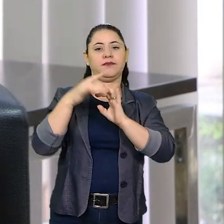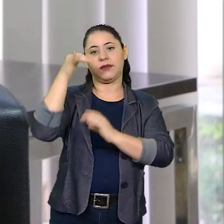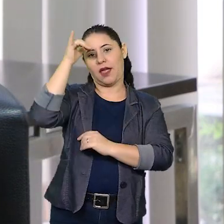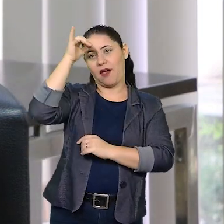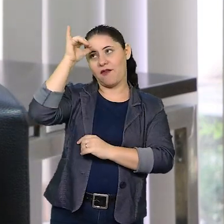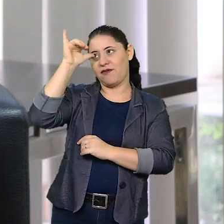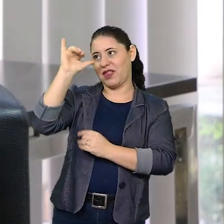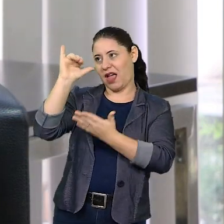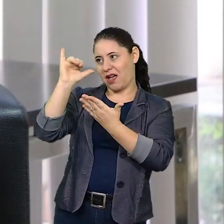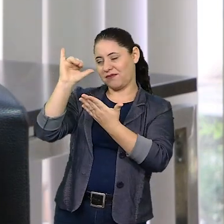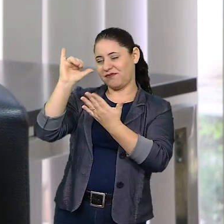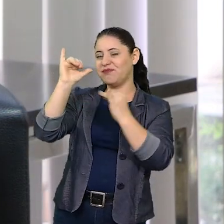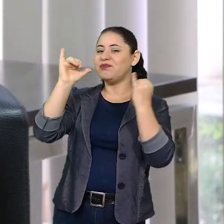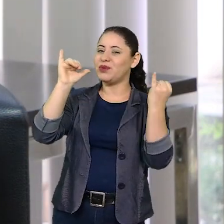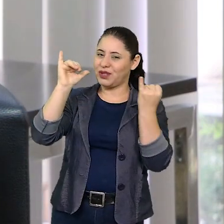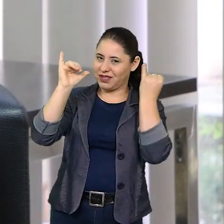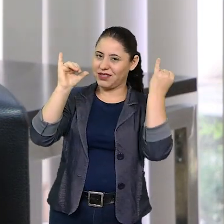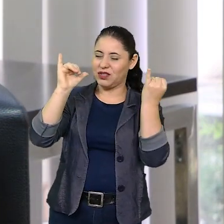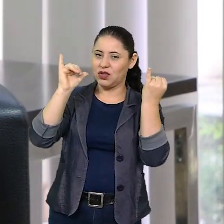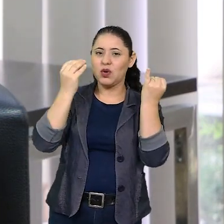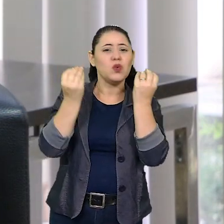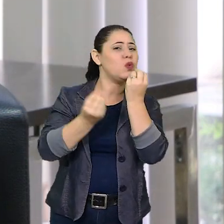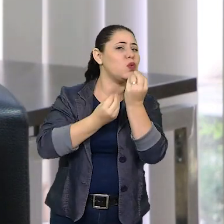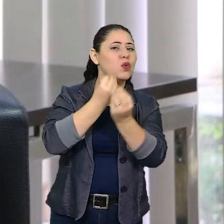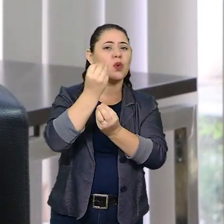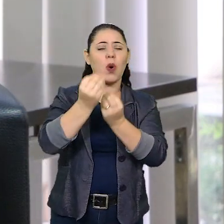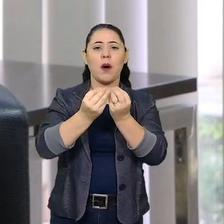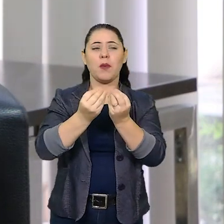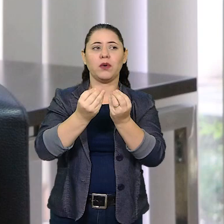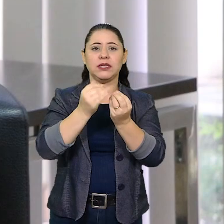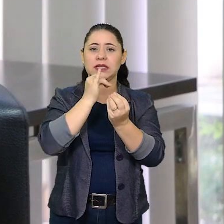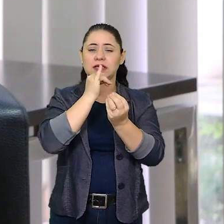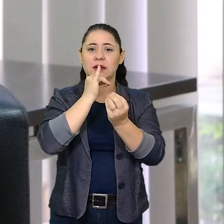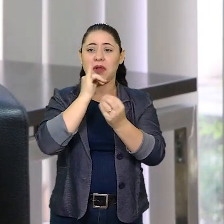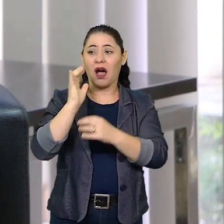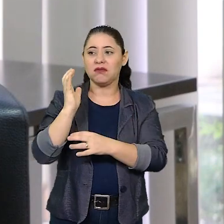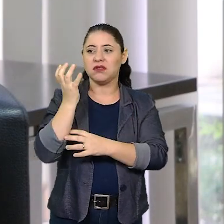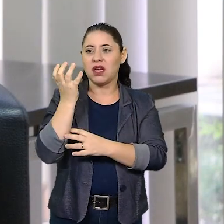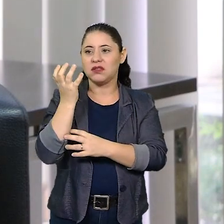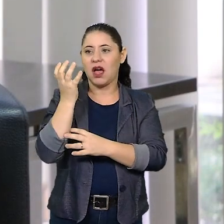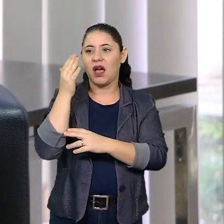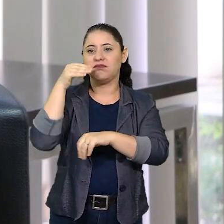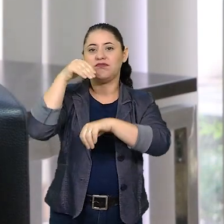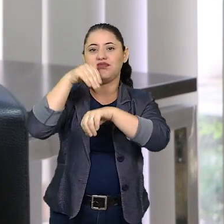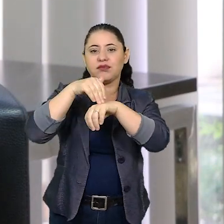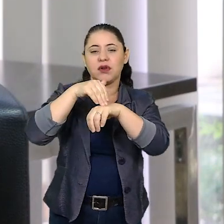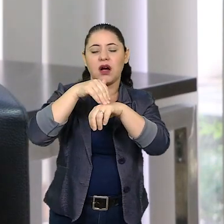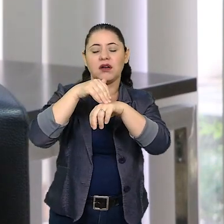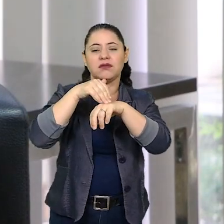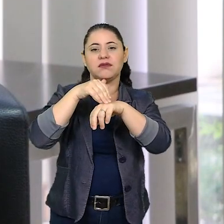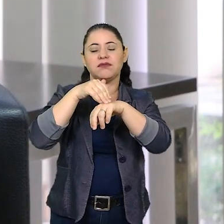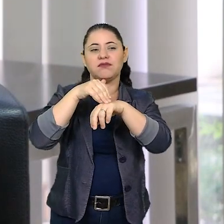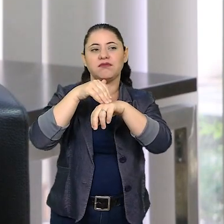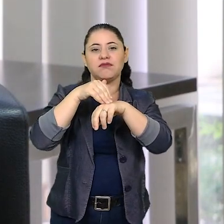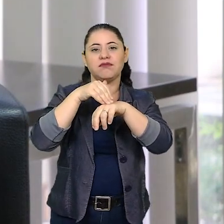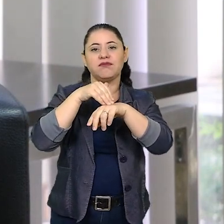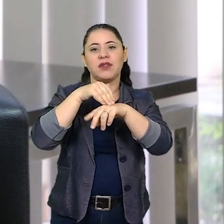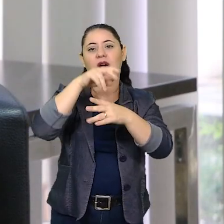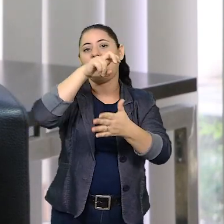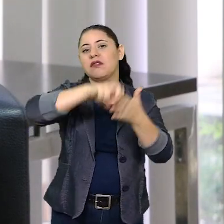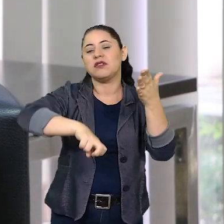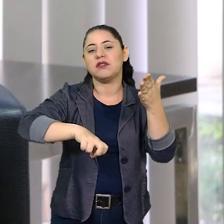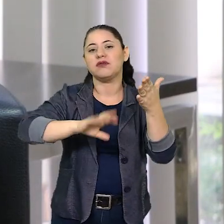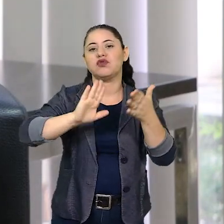eixo da prevenção. Porque quando a gente chega no eixo da punição, né, o problema já